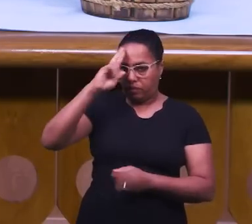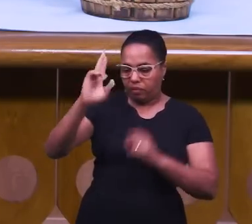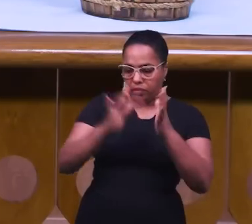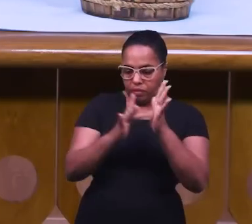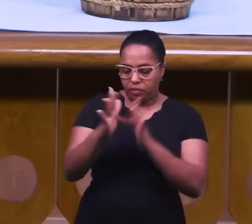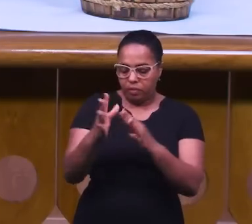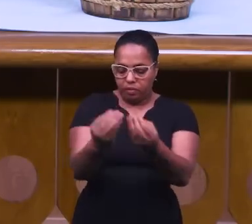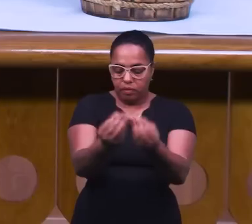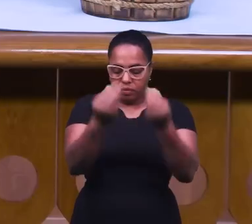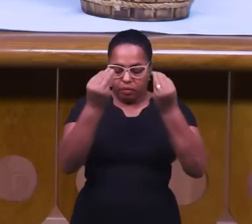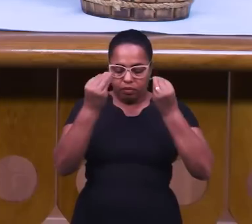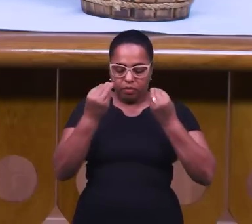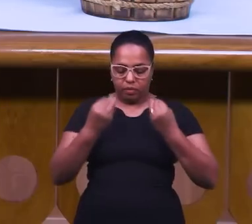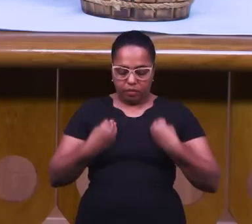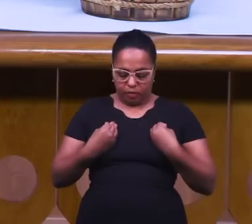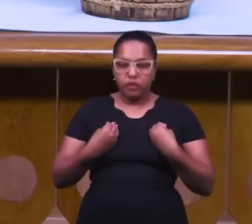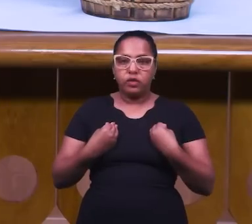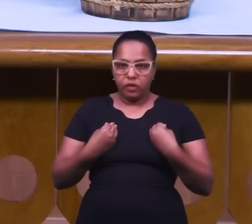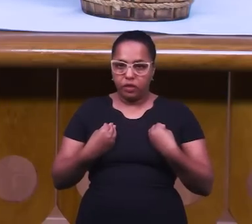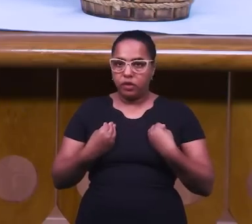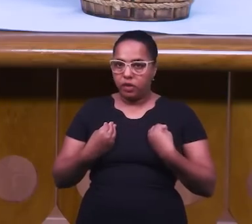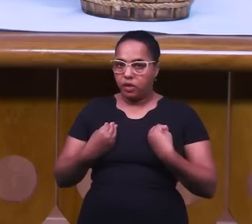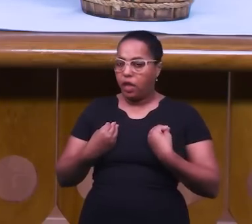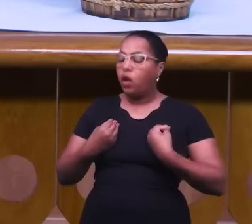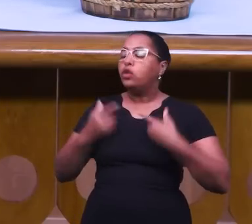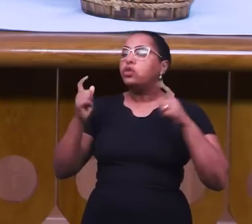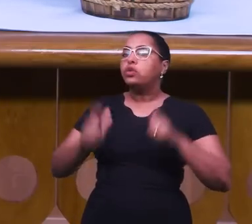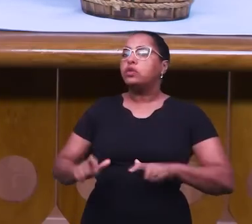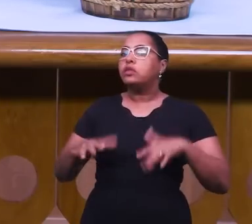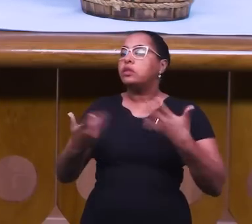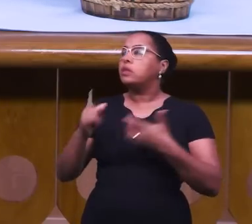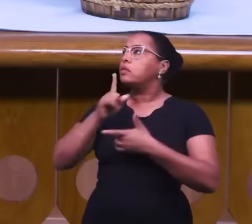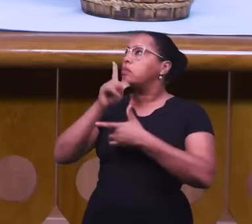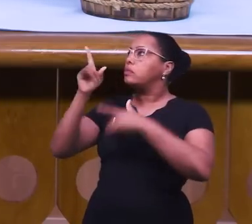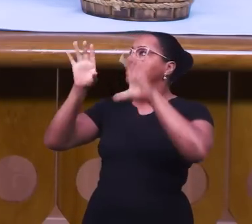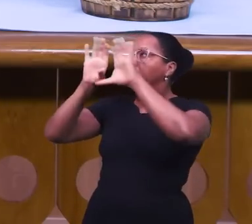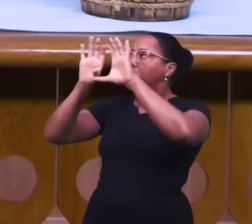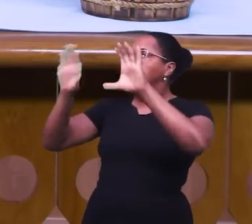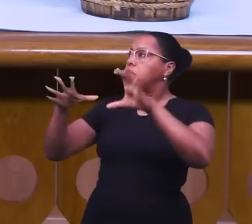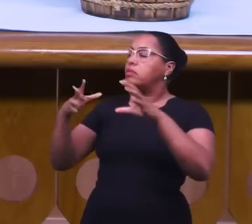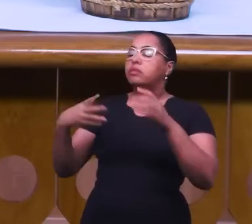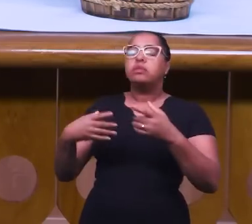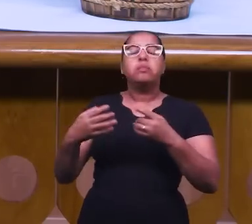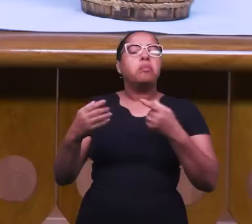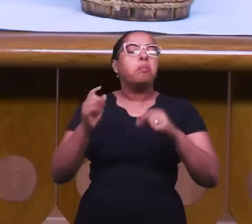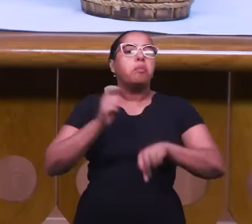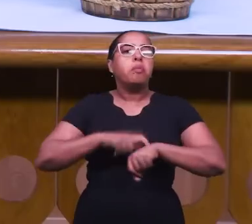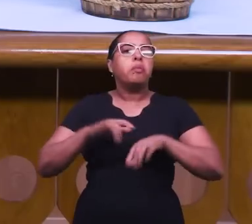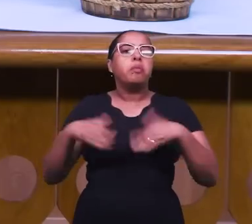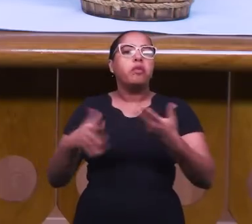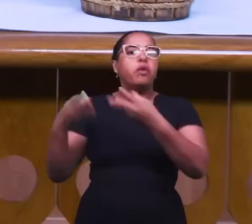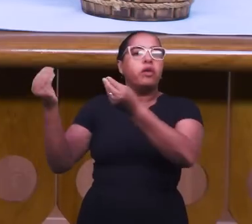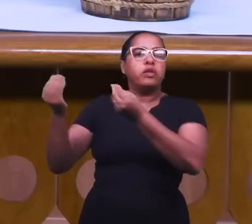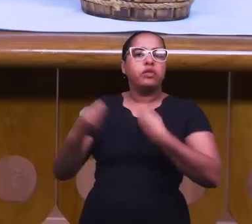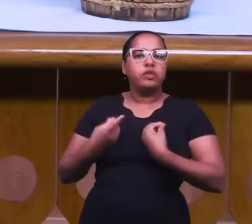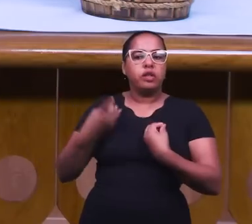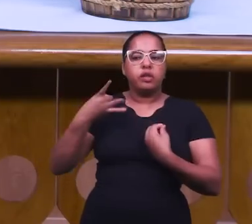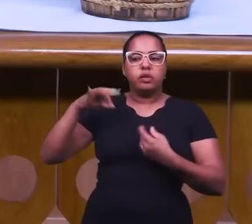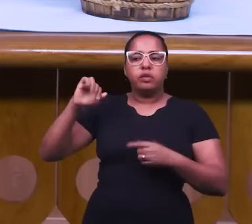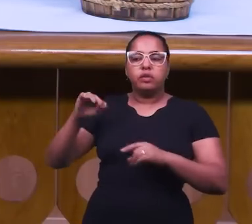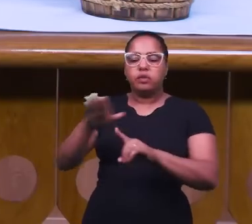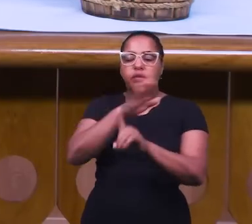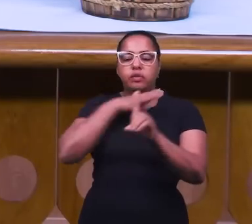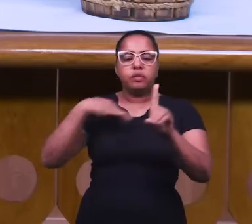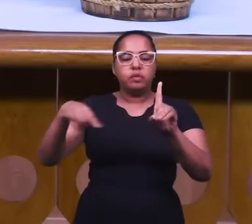Jesus trouxe para nós, e Ele trouxe essa vida da eternidade. Então Ele nos deu essa vida quando? Quando um dia